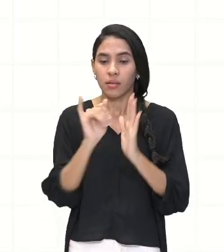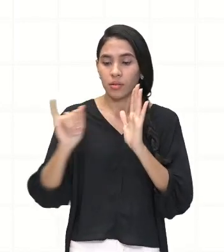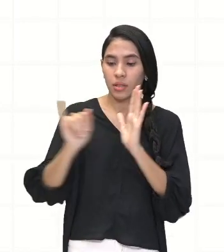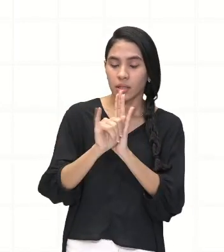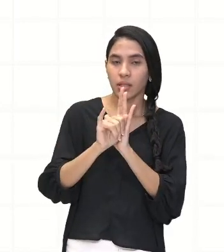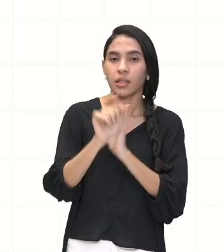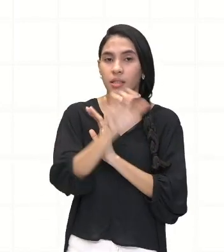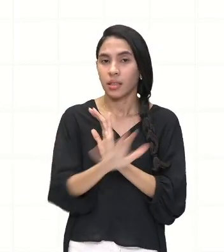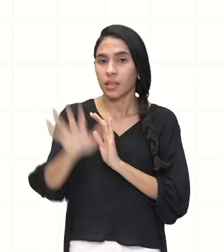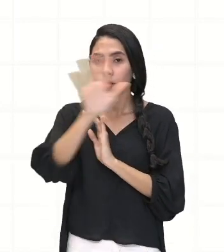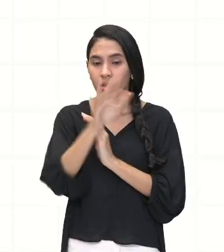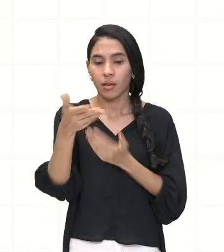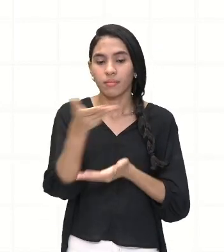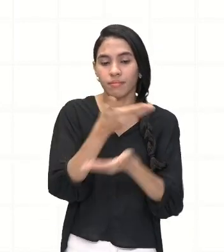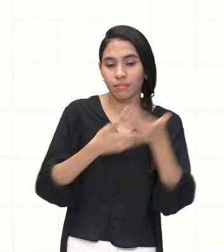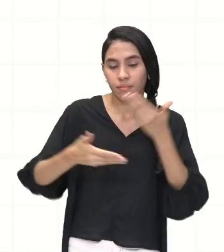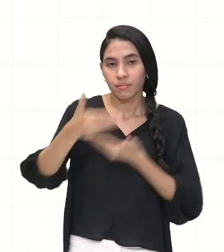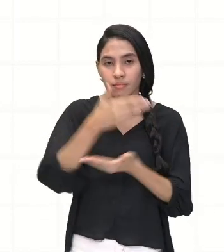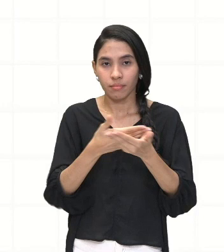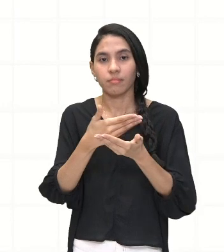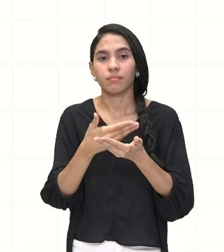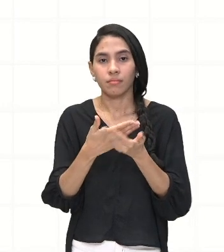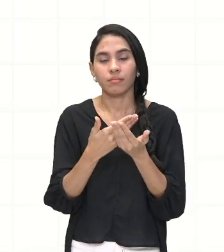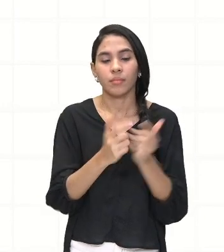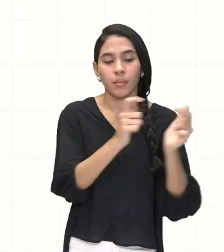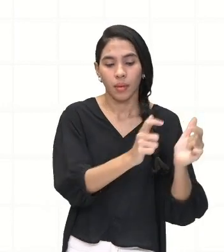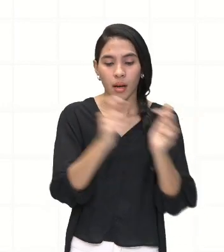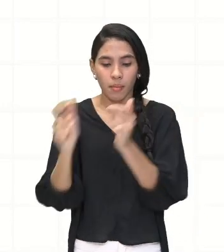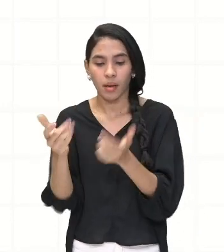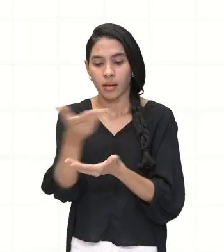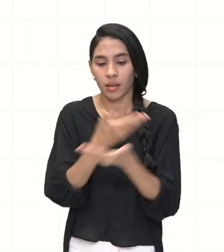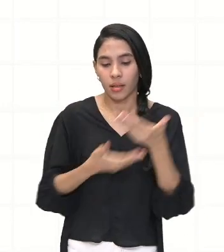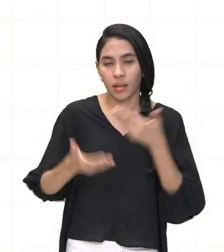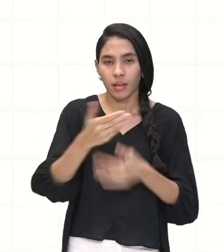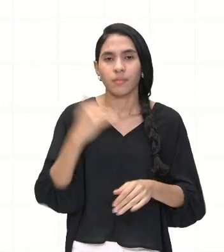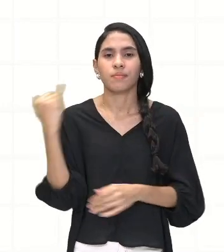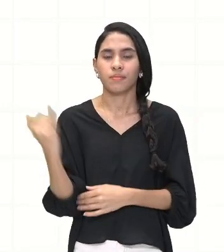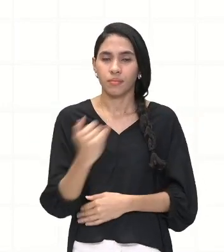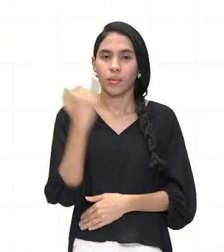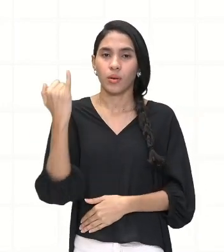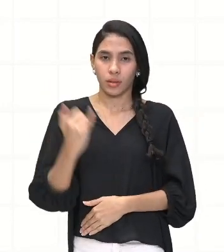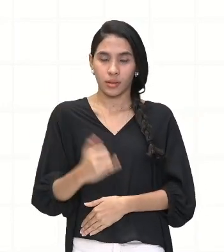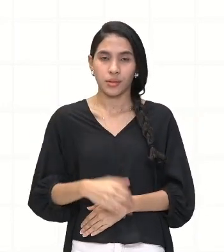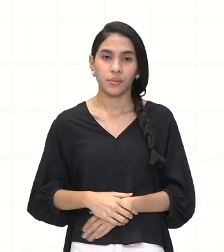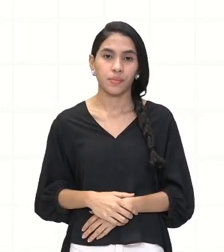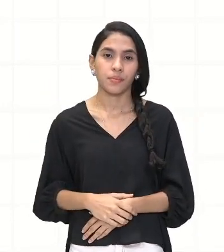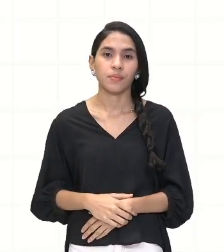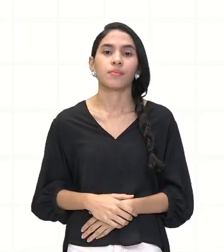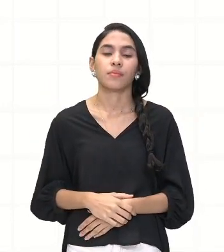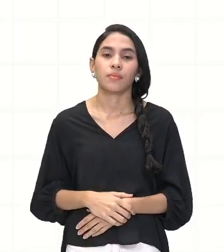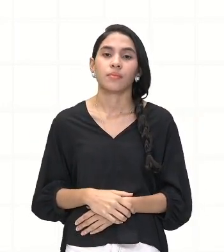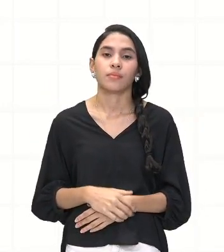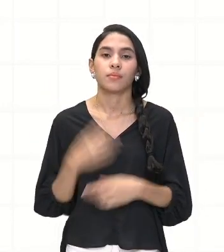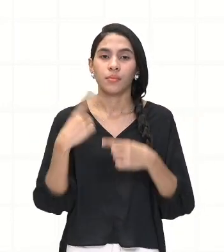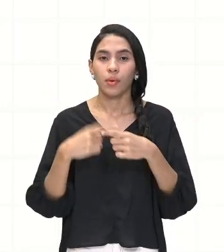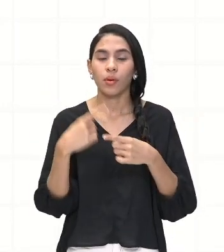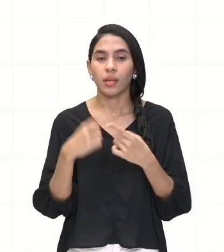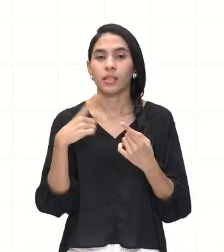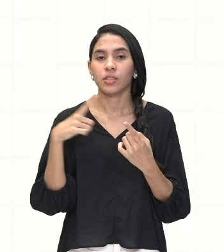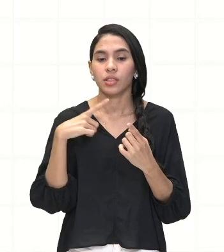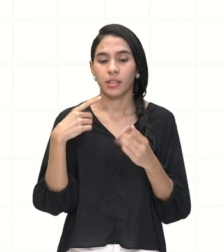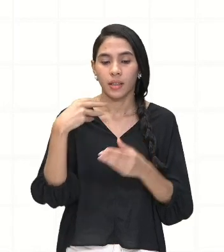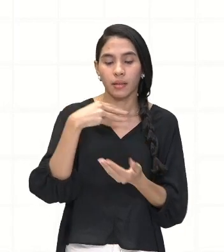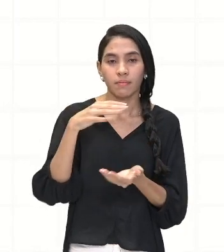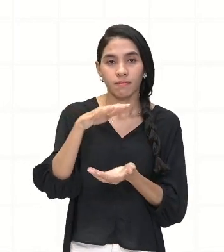nacional compartilhada entre os habitantes de uma região foi crucial. Isso frequentemente envolvia